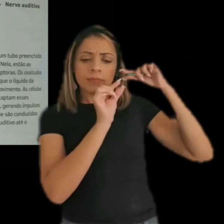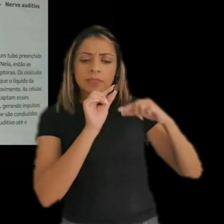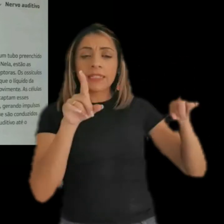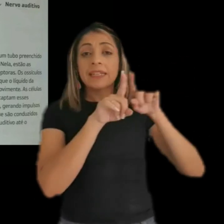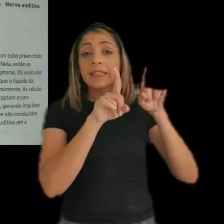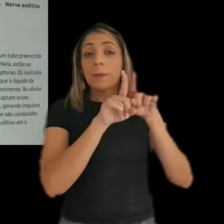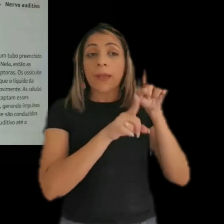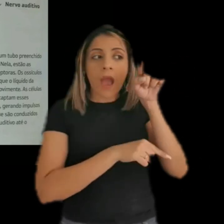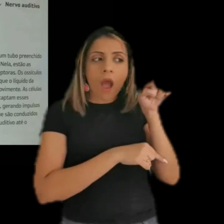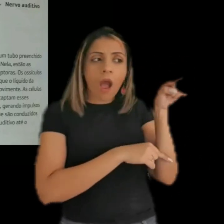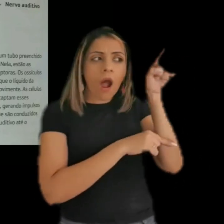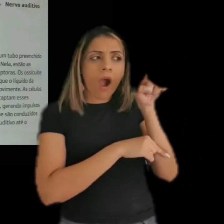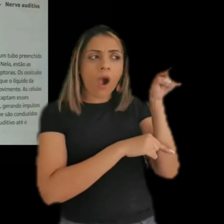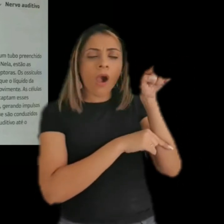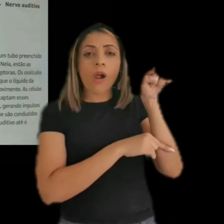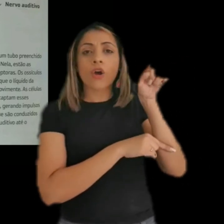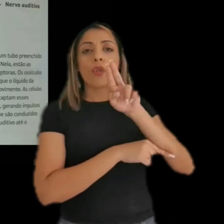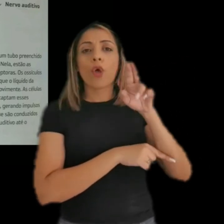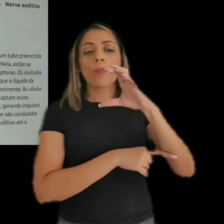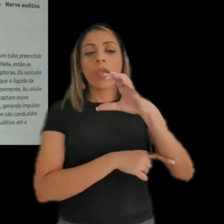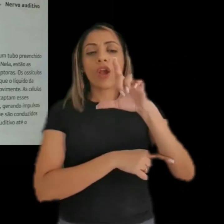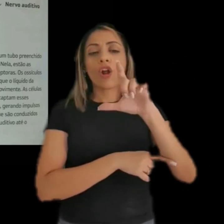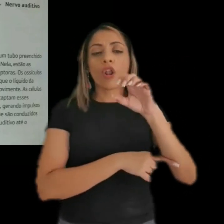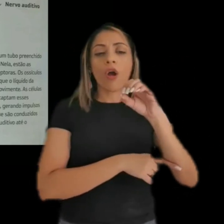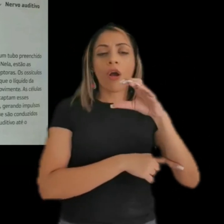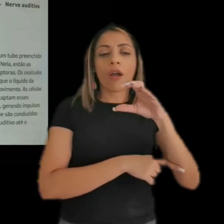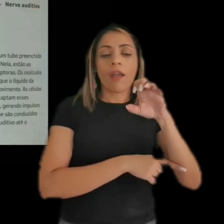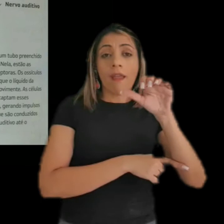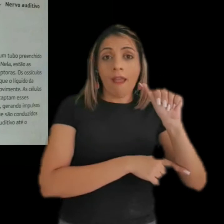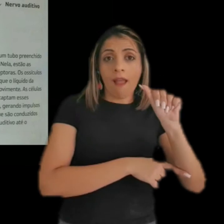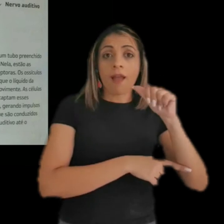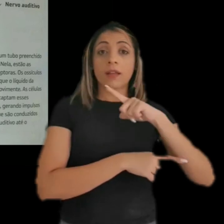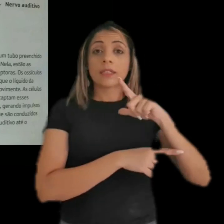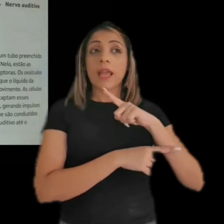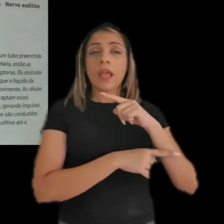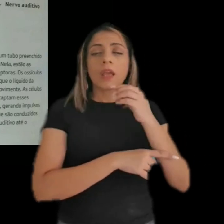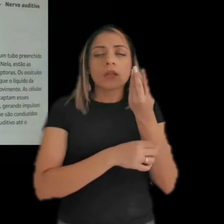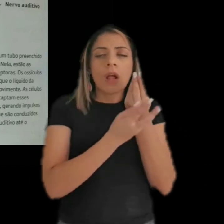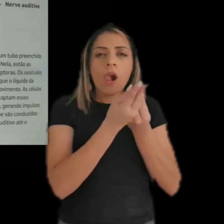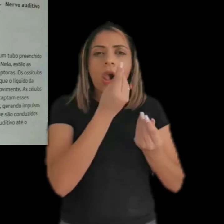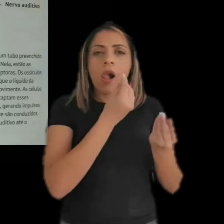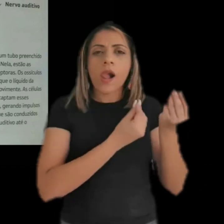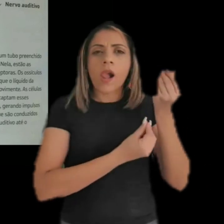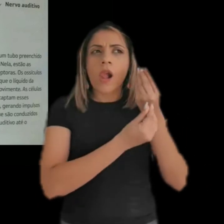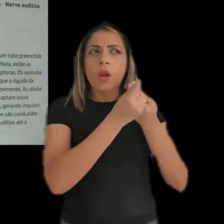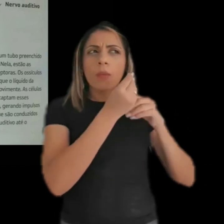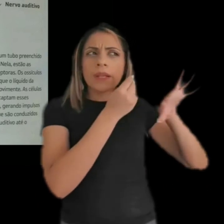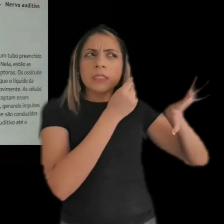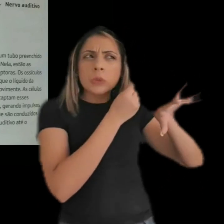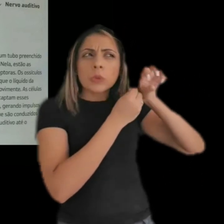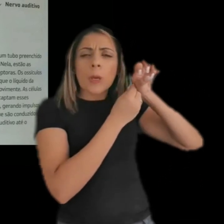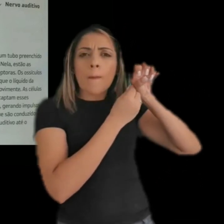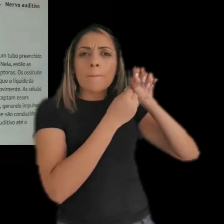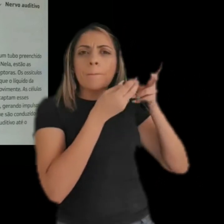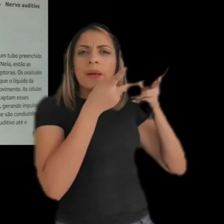cóclea é preenchida por um líquido. Então, quando os ossículos transmitem as vibrações para a cóclea, esse líquido vai